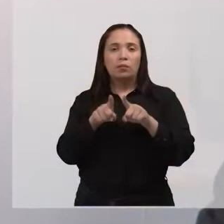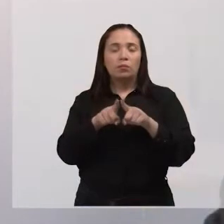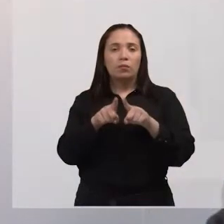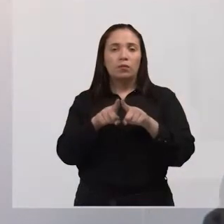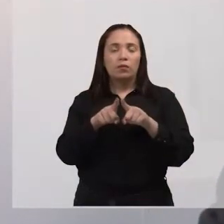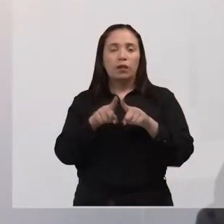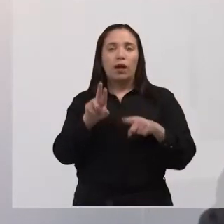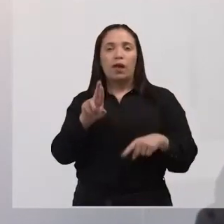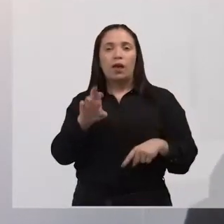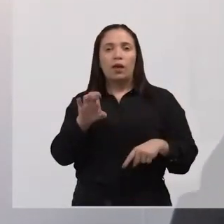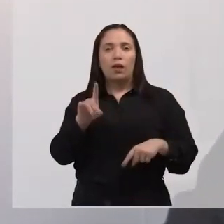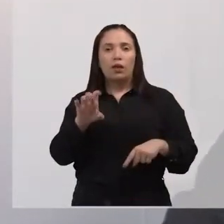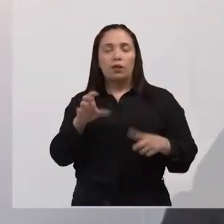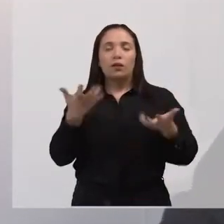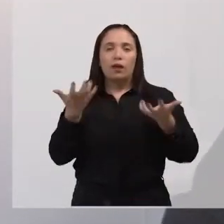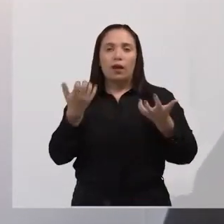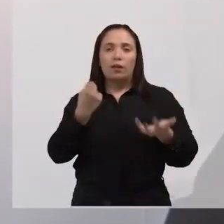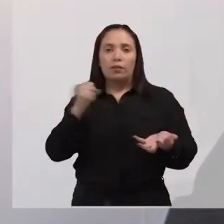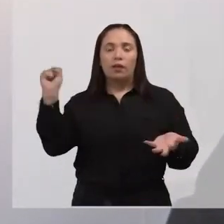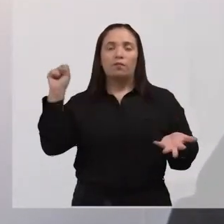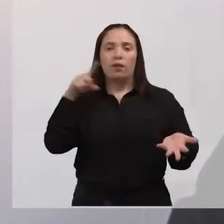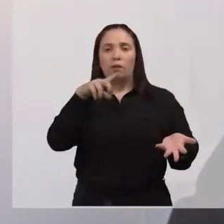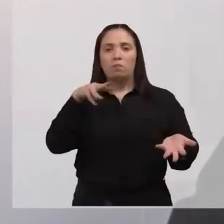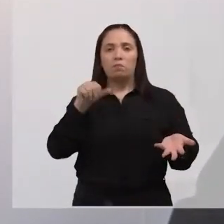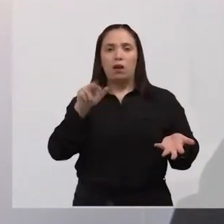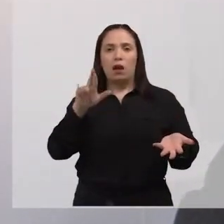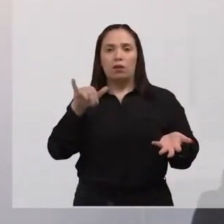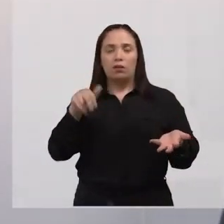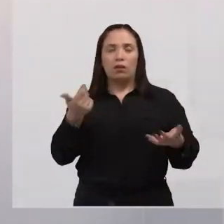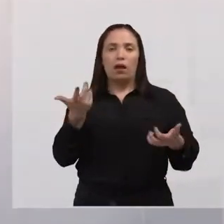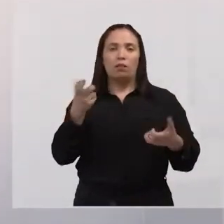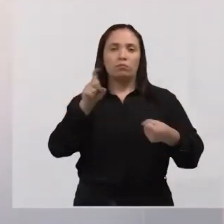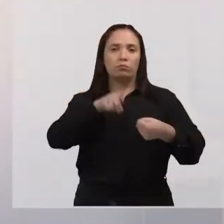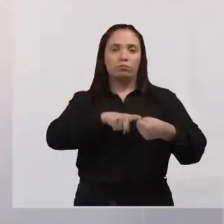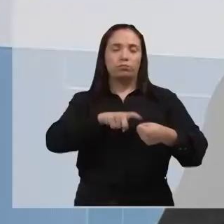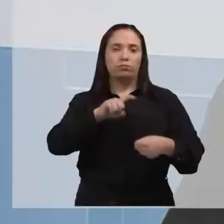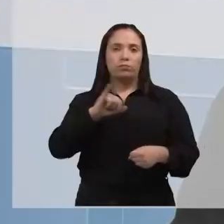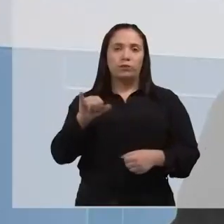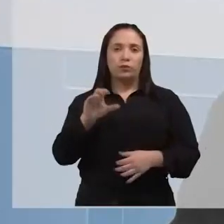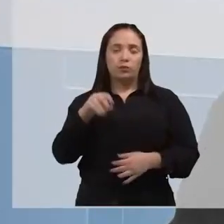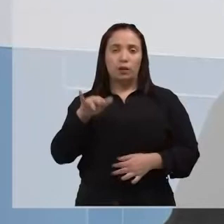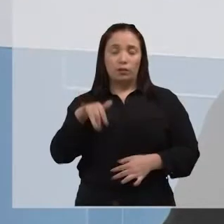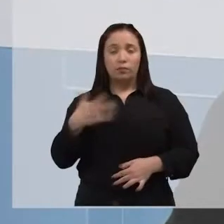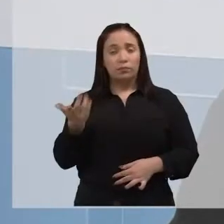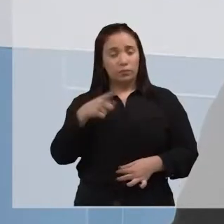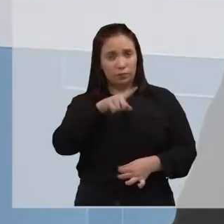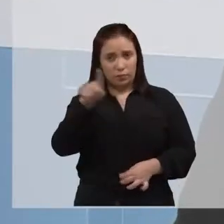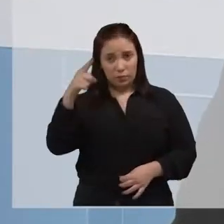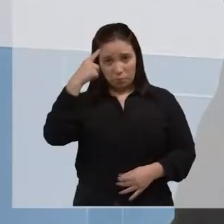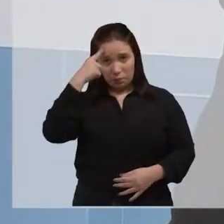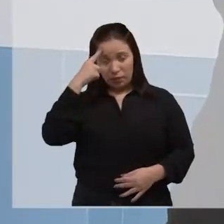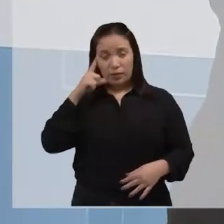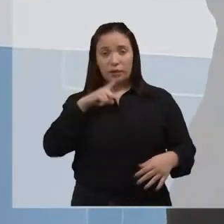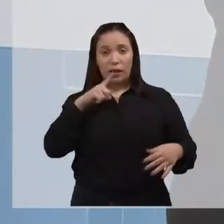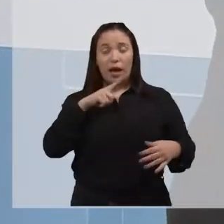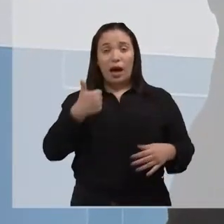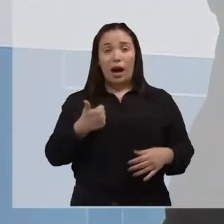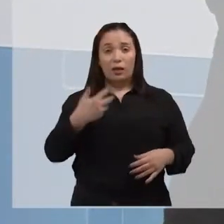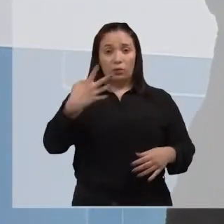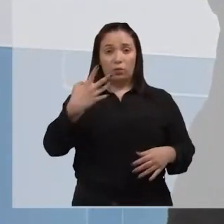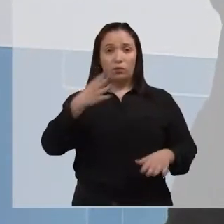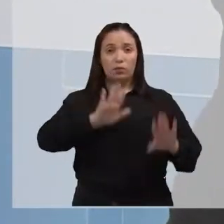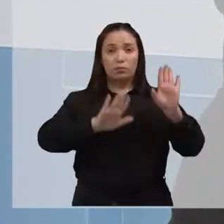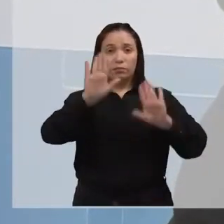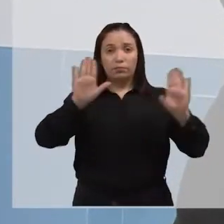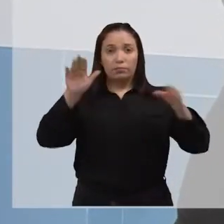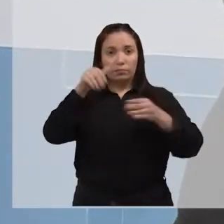que defende que Marine apoie Joaquim Barbosa. Pois é. Então, para você ter ideia, são 14 candidatos, a gente está tentando aqui